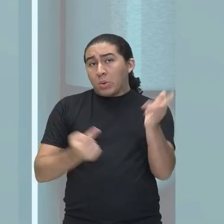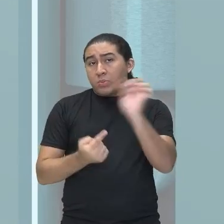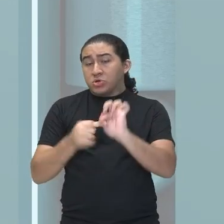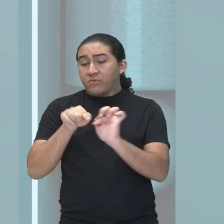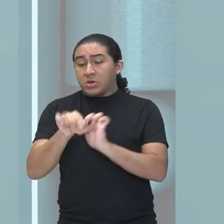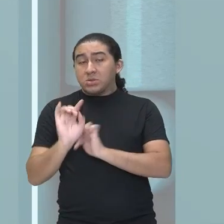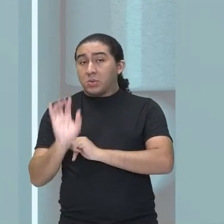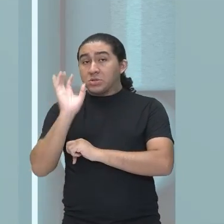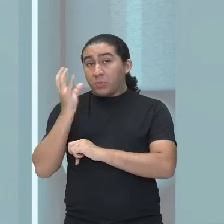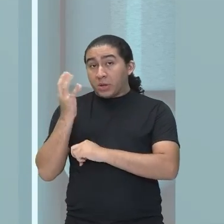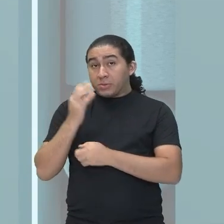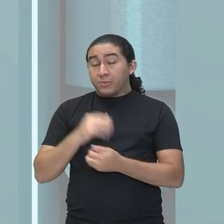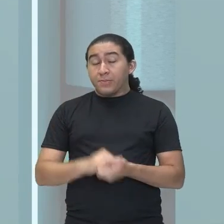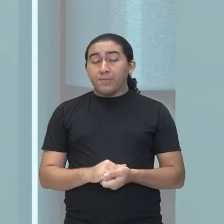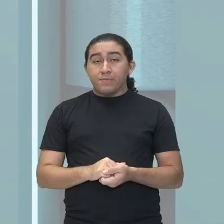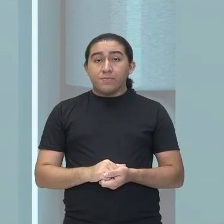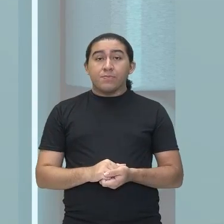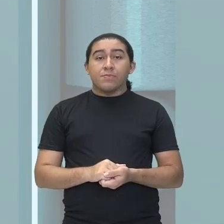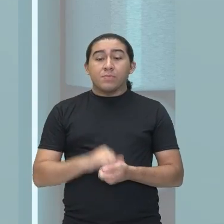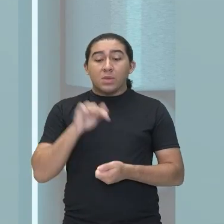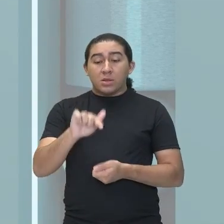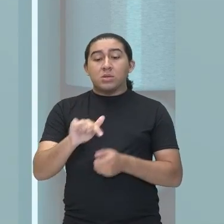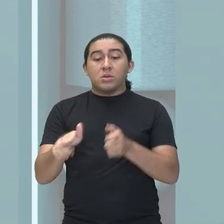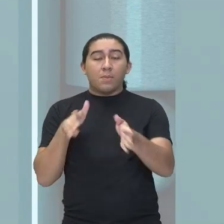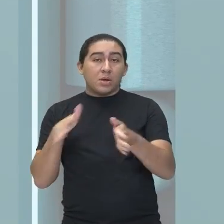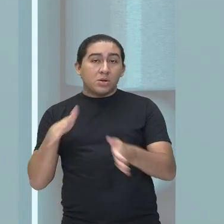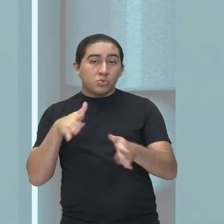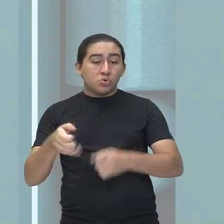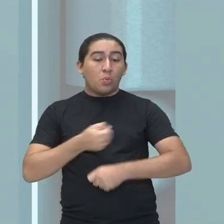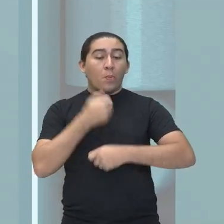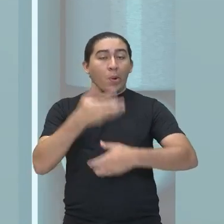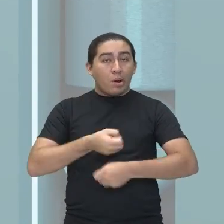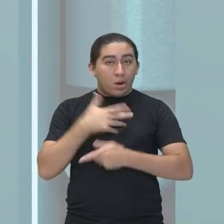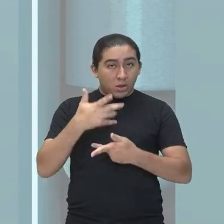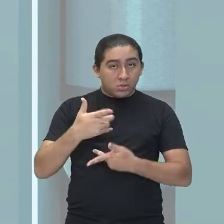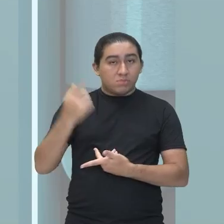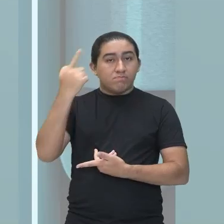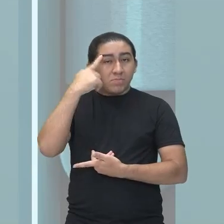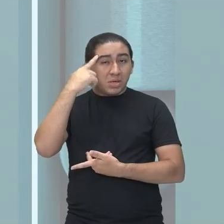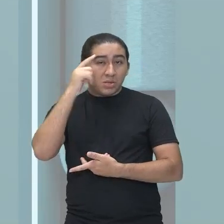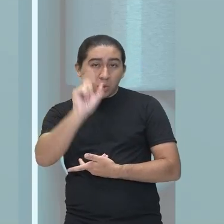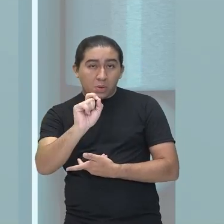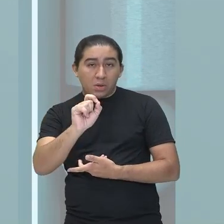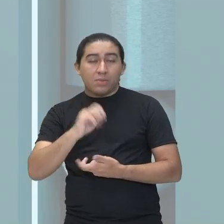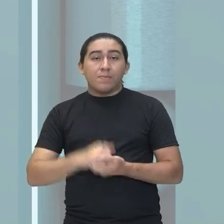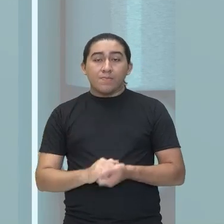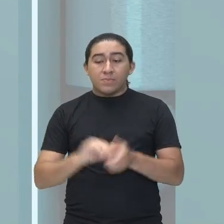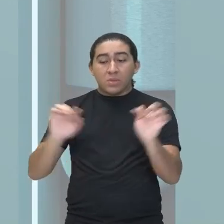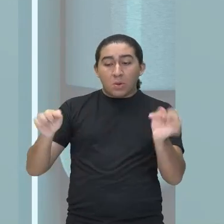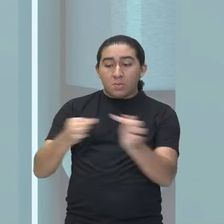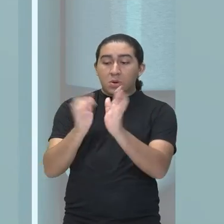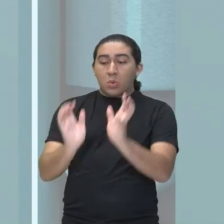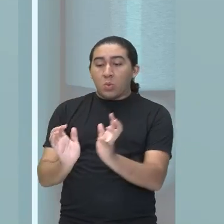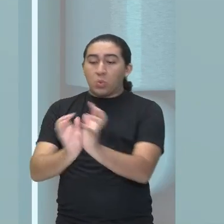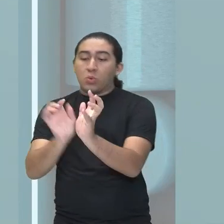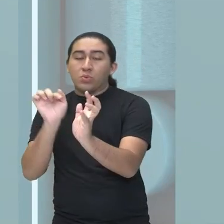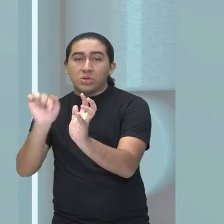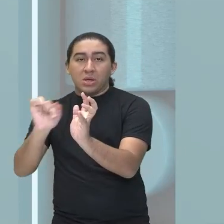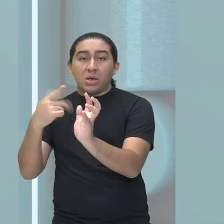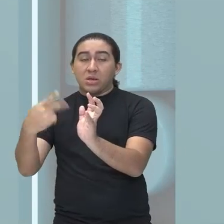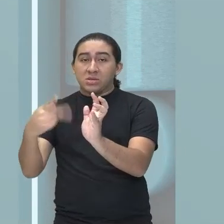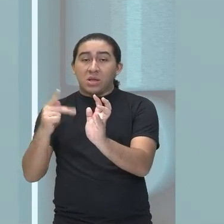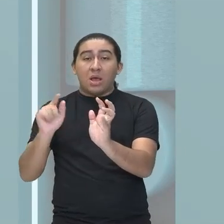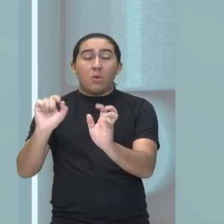Mineira? Então, nesse período, os poetas estavam ligados aos inconfidentes. Eles eram inconfidentes